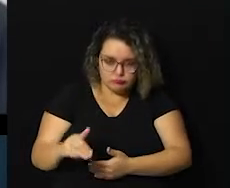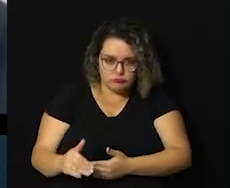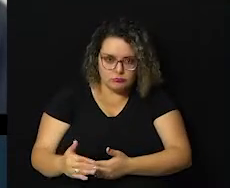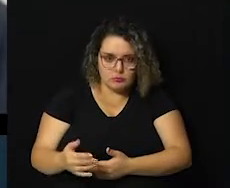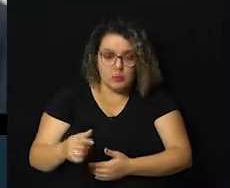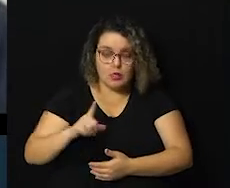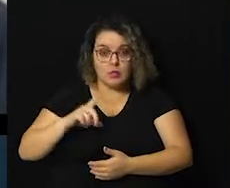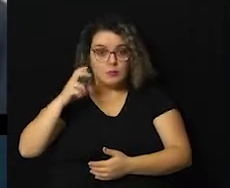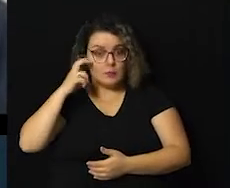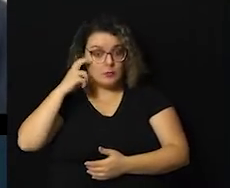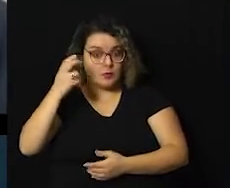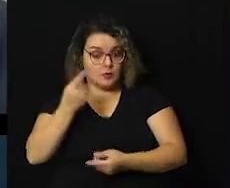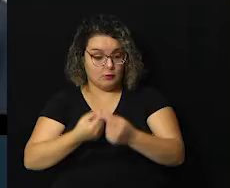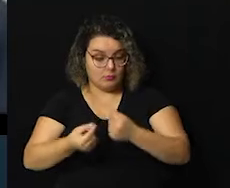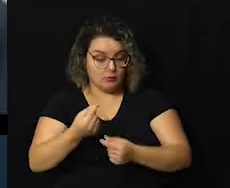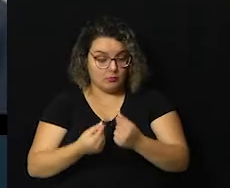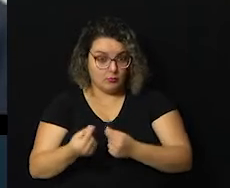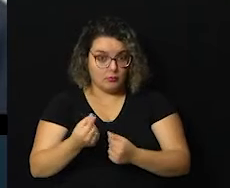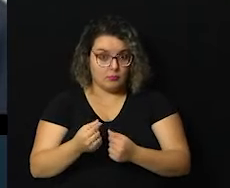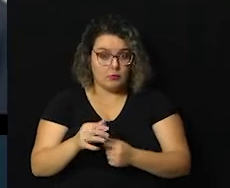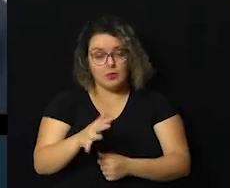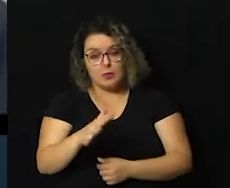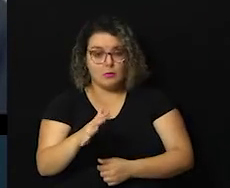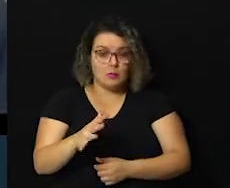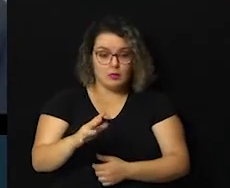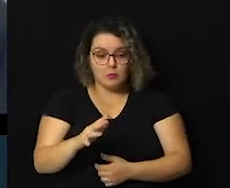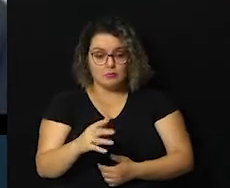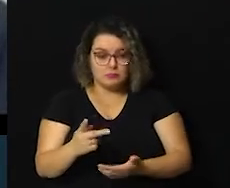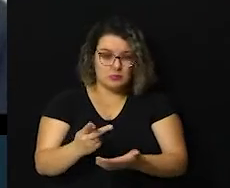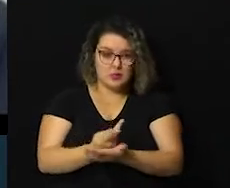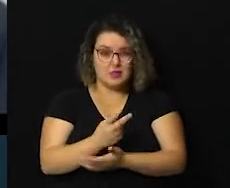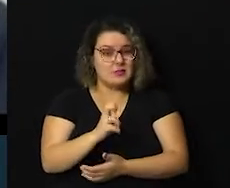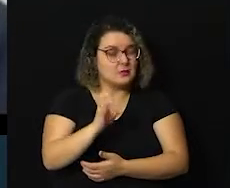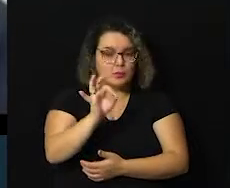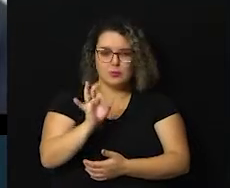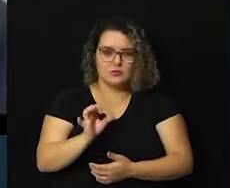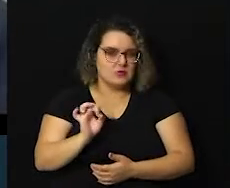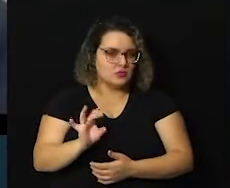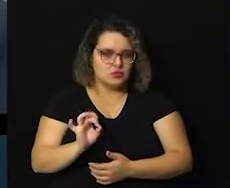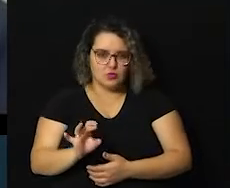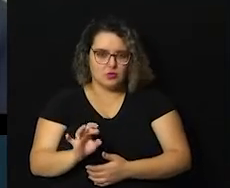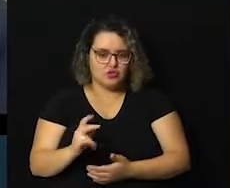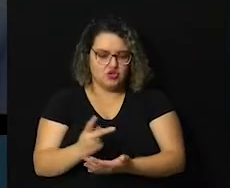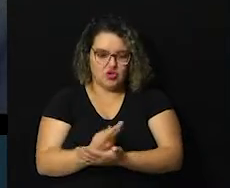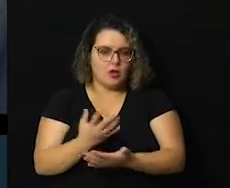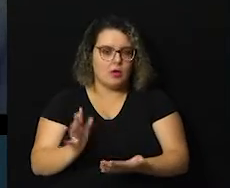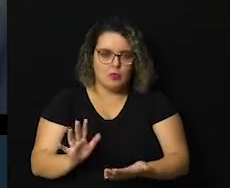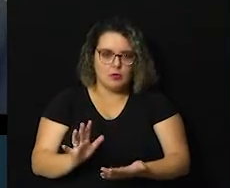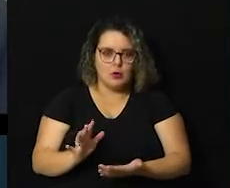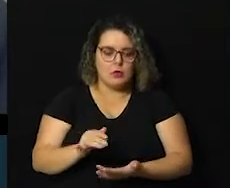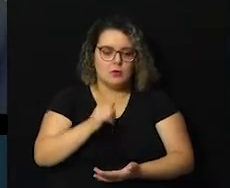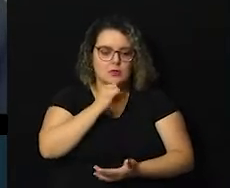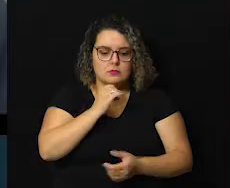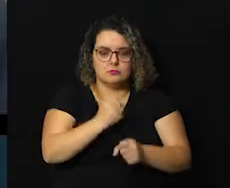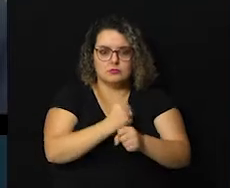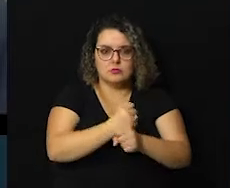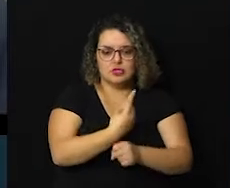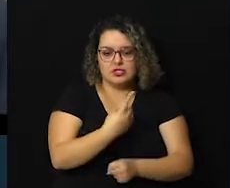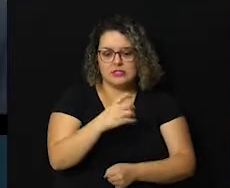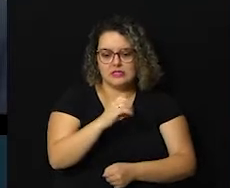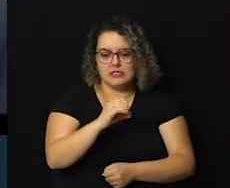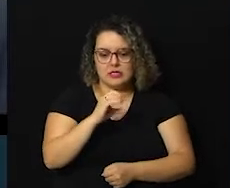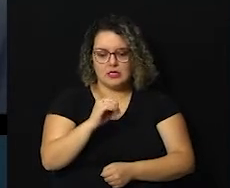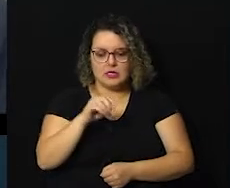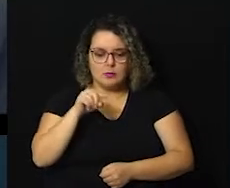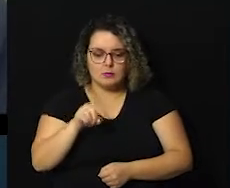tem um uma inteligência de orçamento que a gente tem um a margem de erro do nosso orçamento de tipo no centro então por exemplo seu orçar